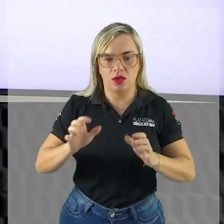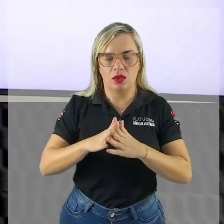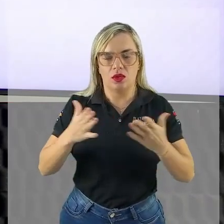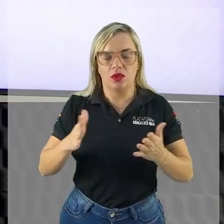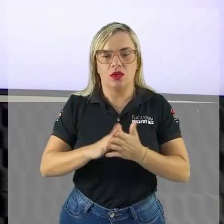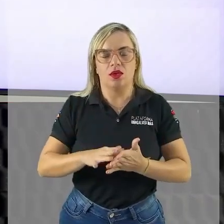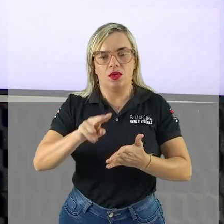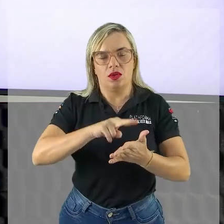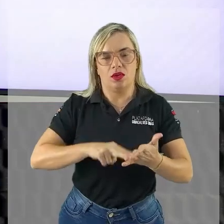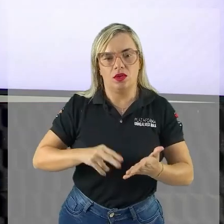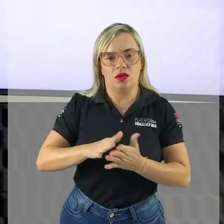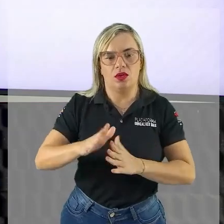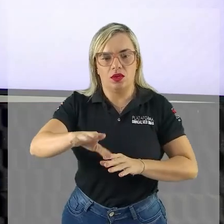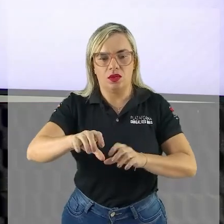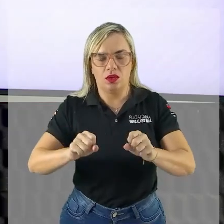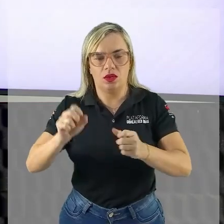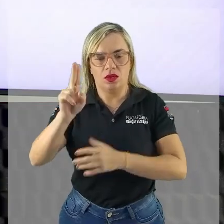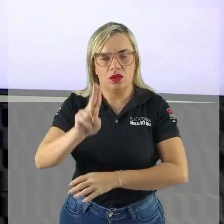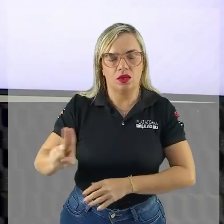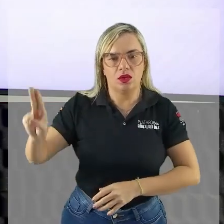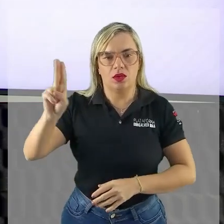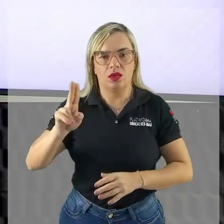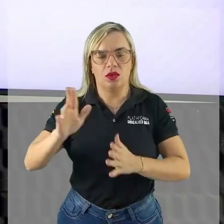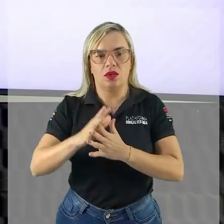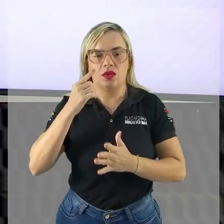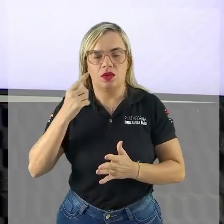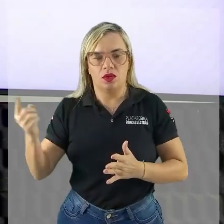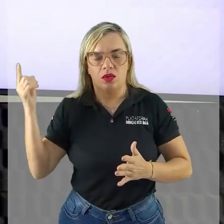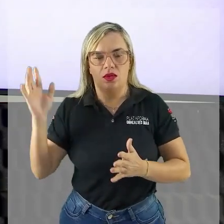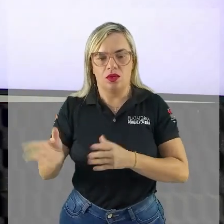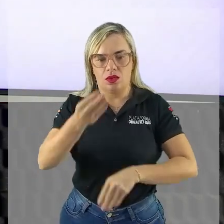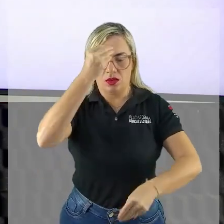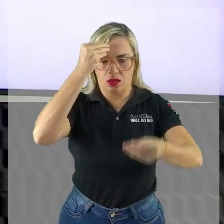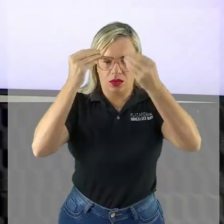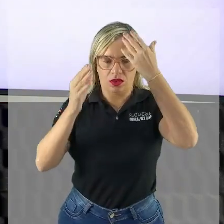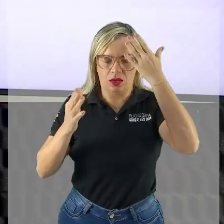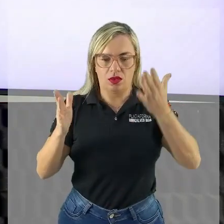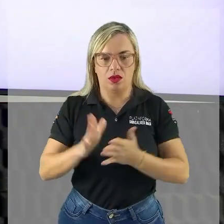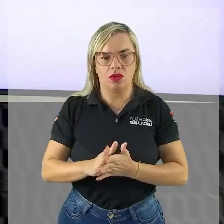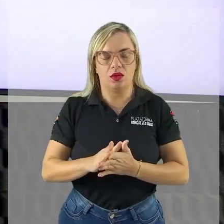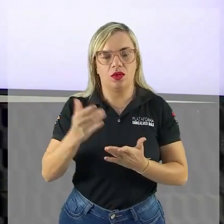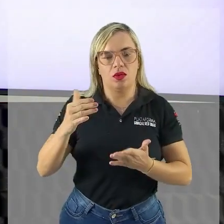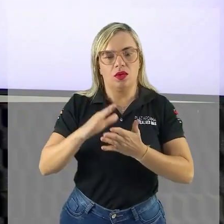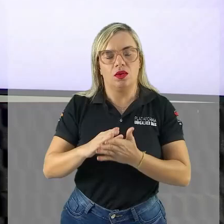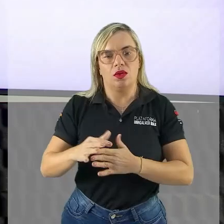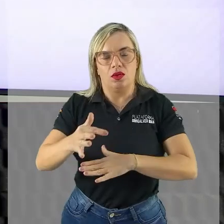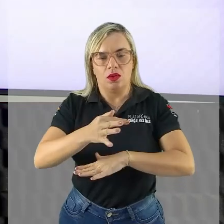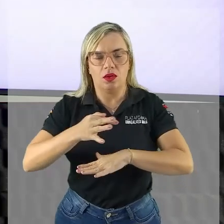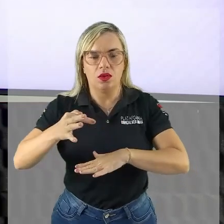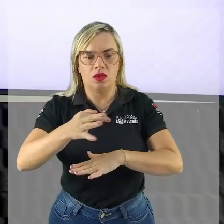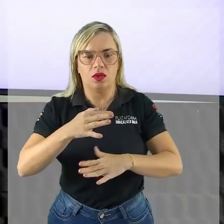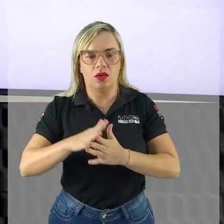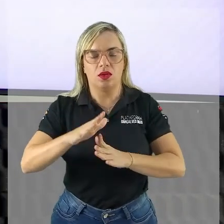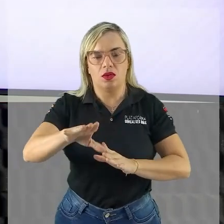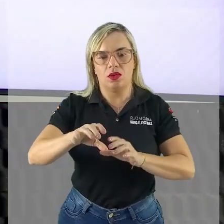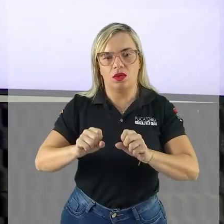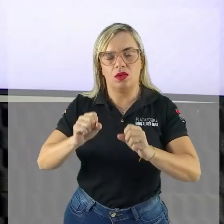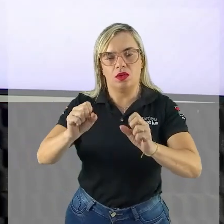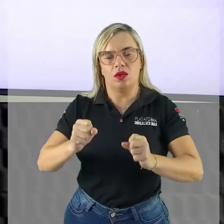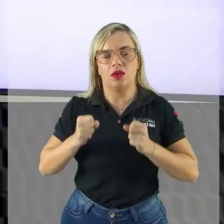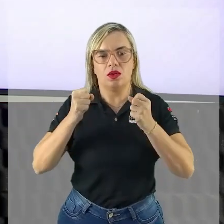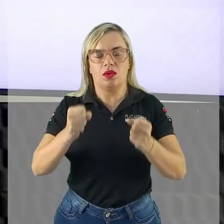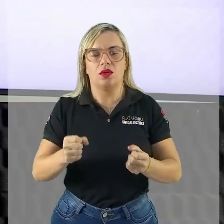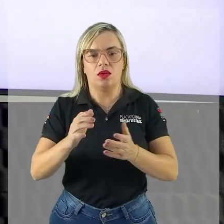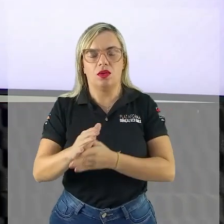leituras acadêmicas, eu acabo adquirindo um repertório acadêmico. Eu acabo adquirindo um vocabulário acadêmico. Isso pode fazer